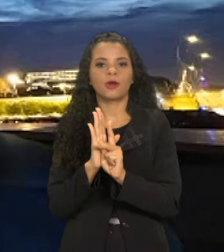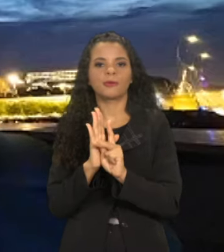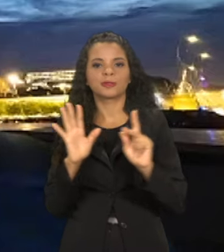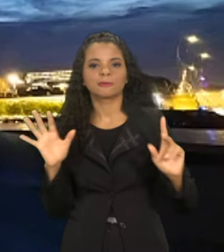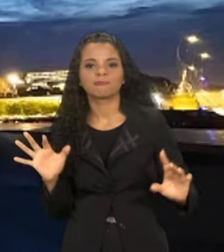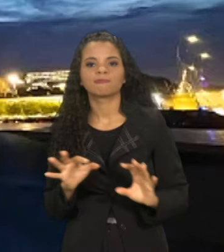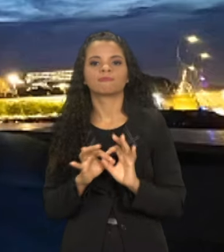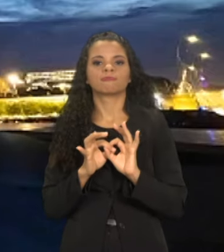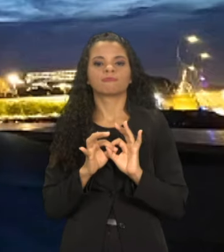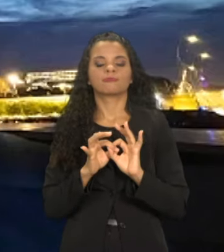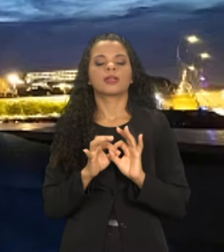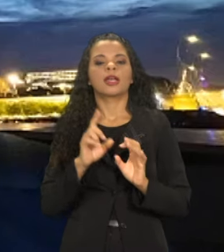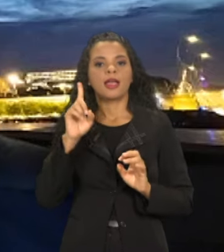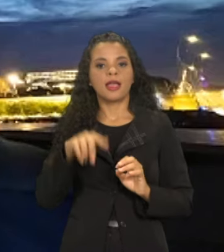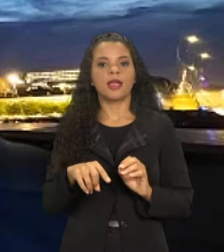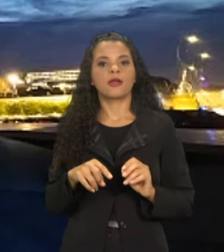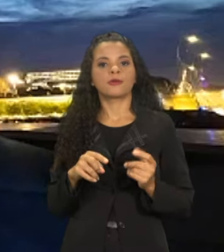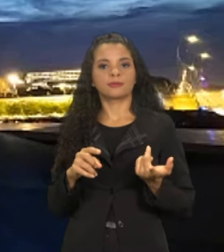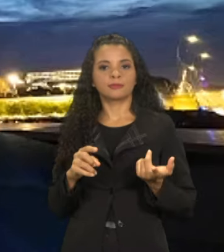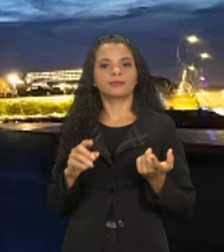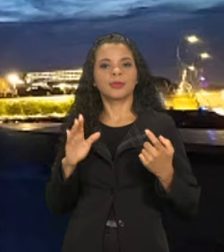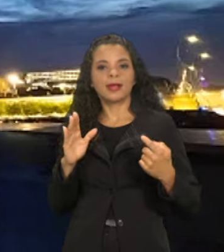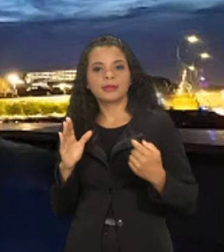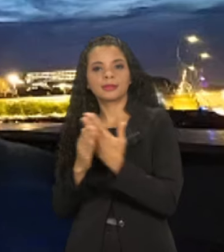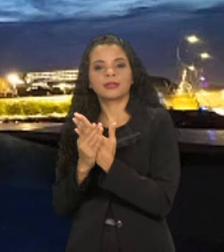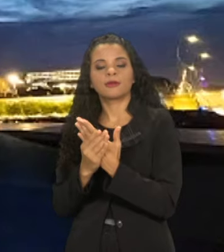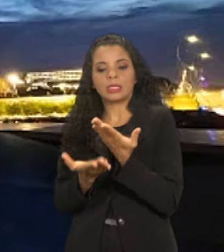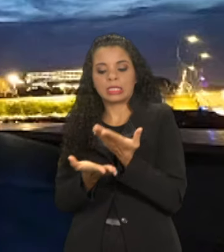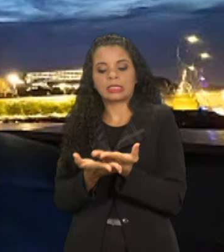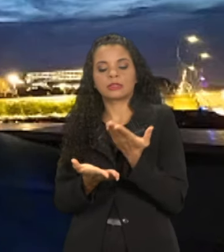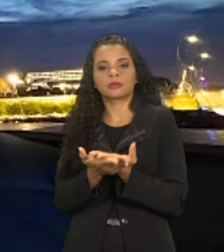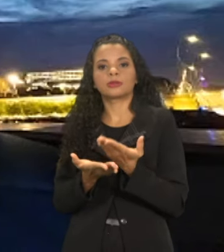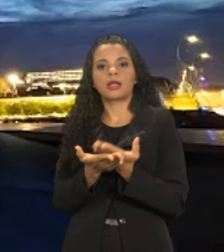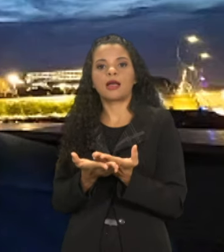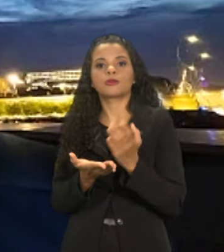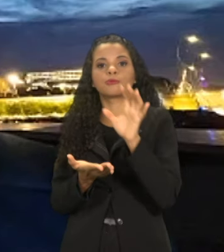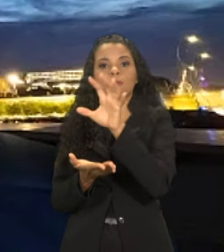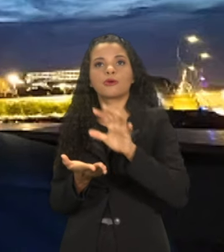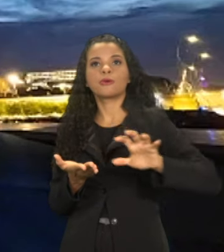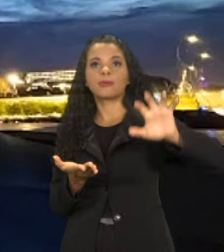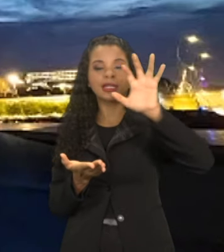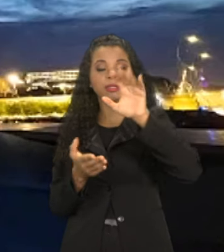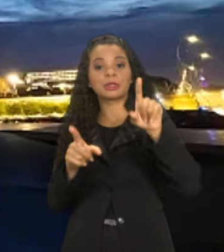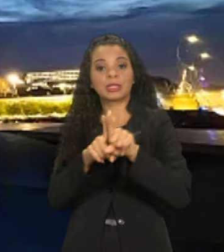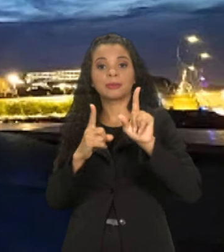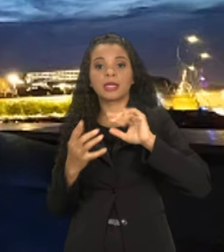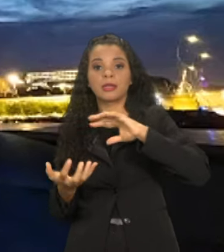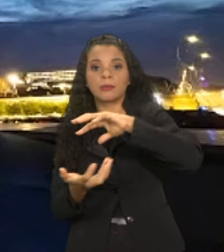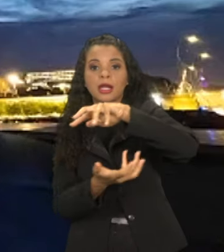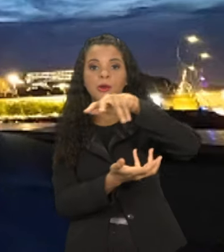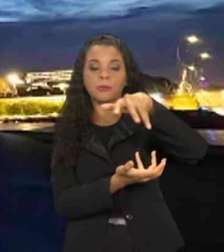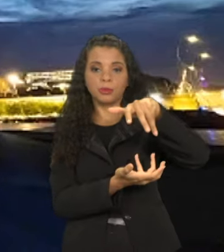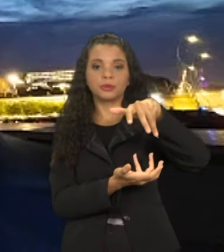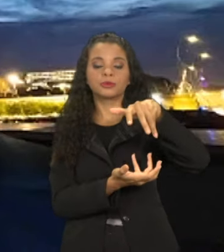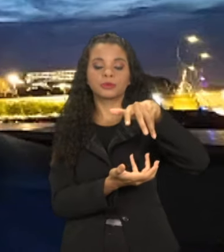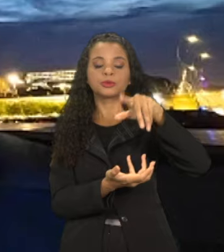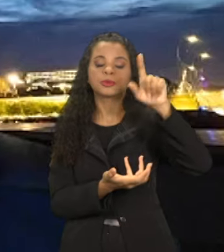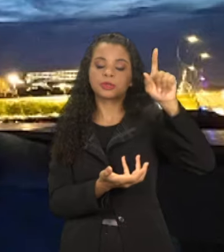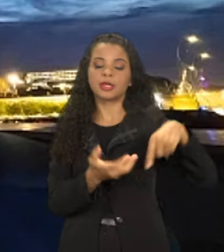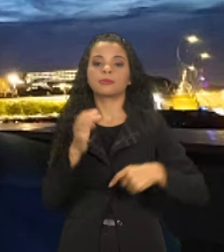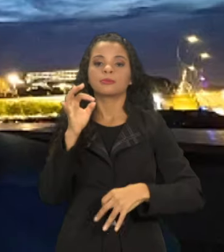estudado não apenas no Brasil, mas no mundo todo, servindo de paradigma para a justiça do mundo, em especial